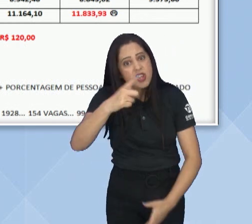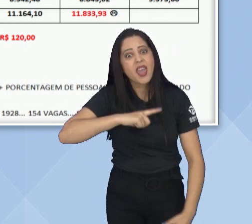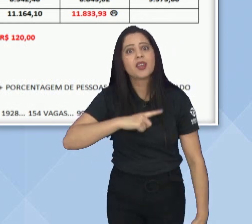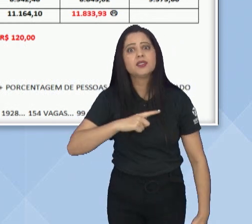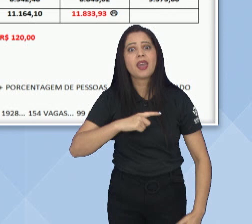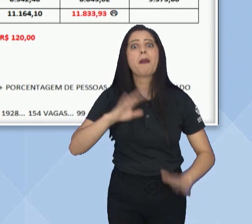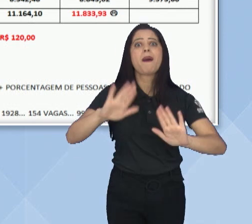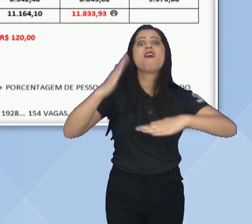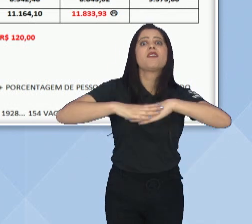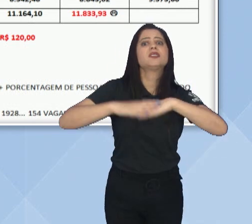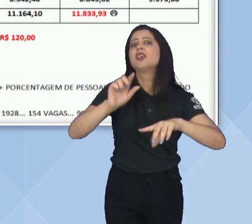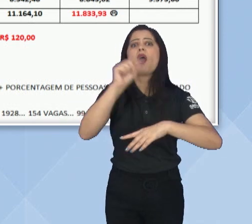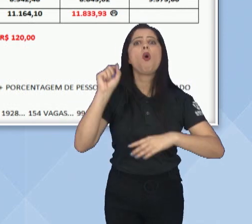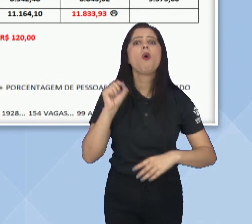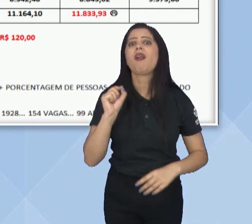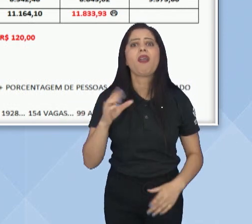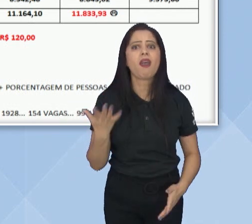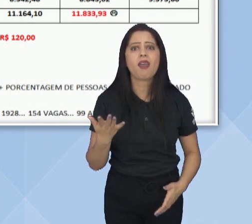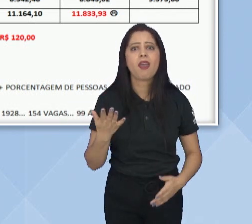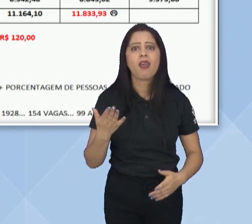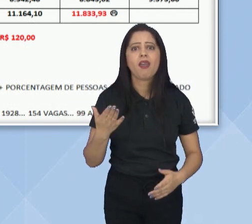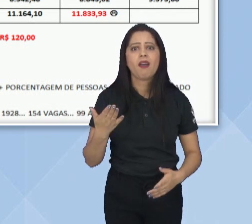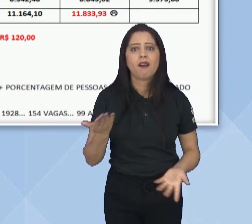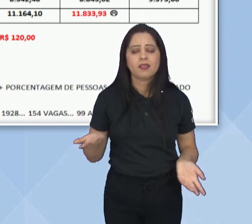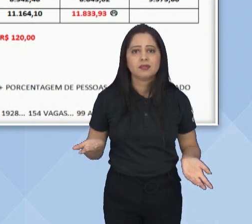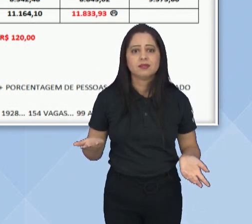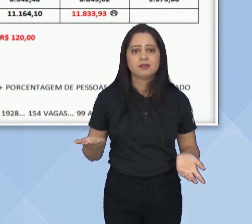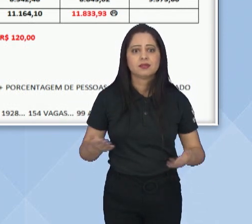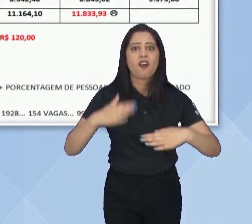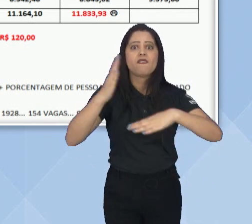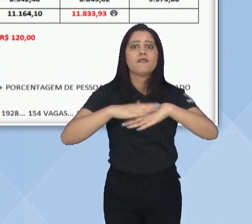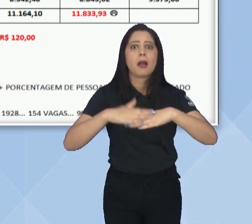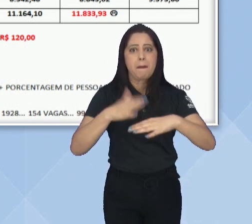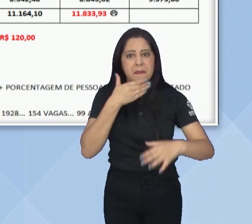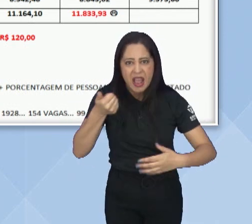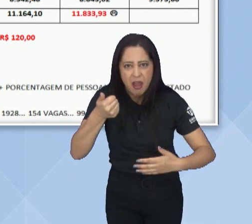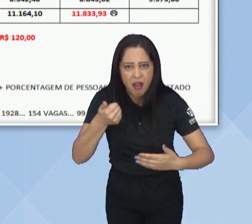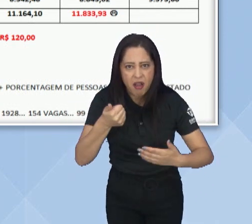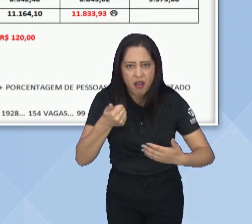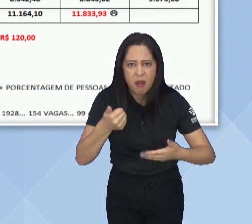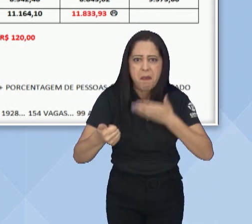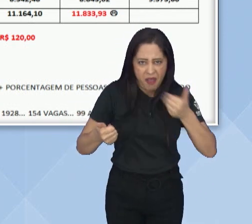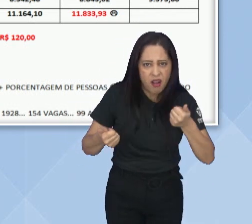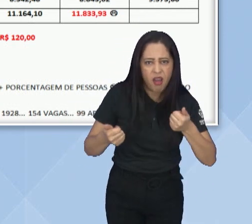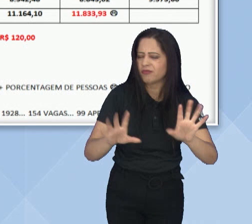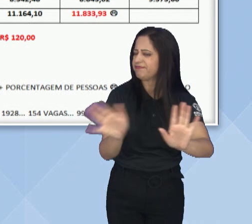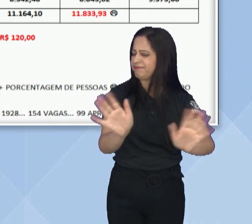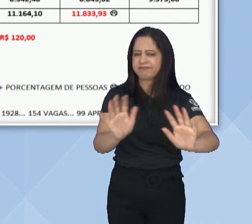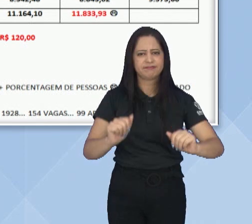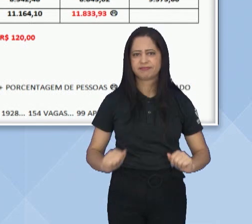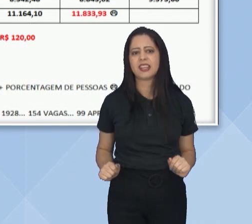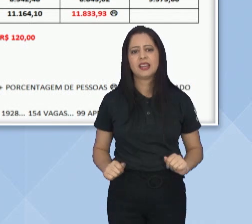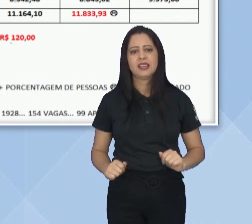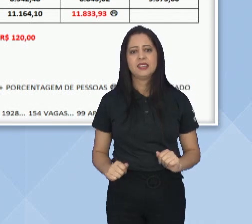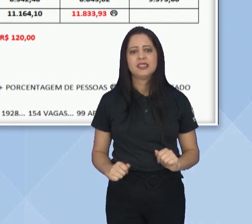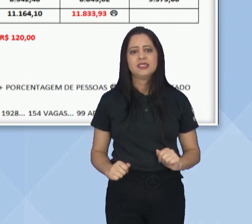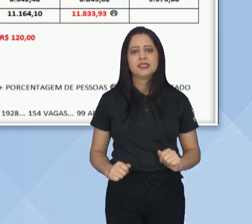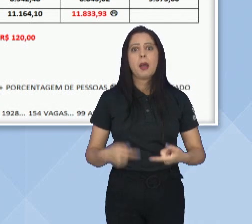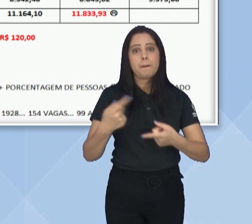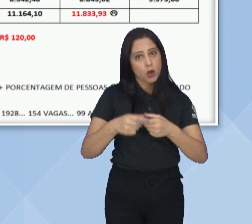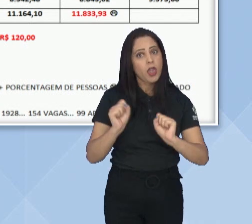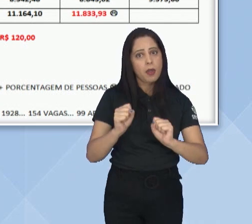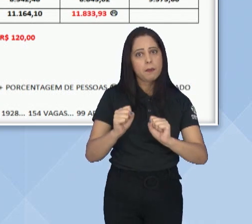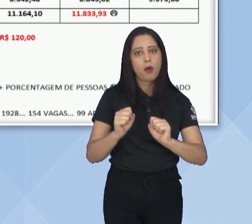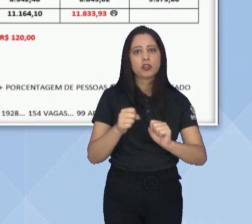que é feito para melhorar a educação? Melhorar que não foi. Melhorar que não foi, porque as sobras, por exemplo, poderiam ser divididas